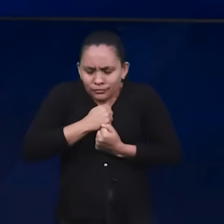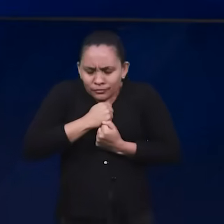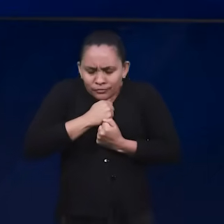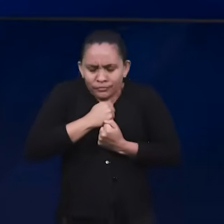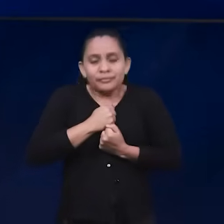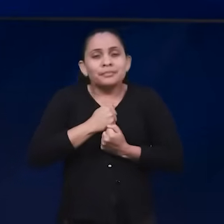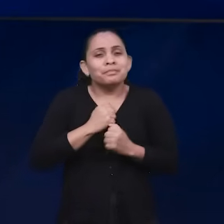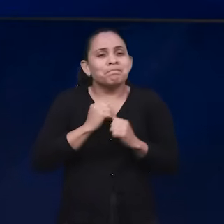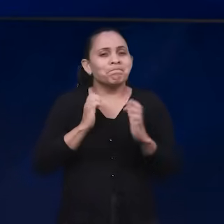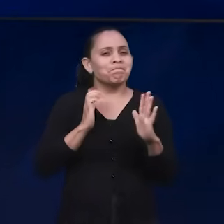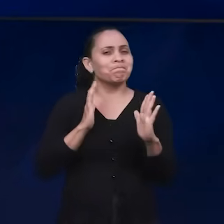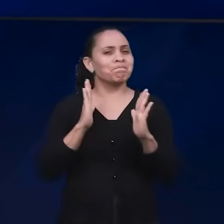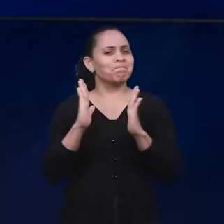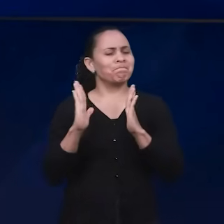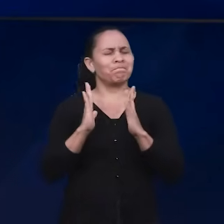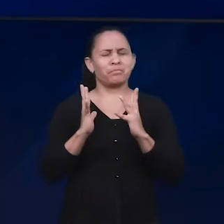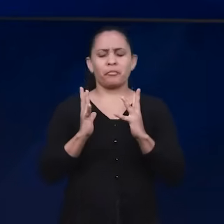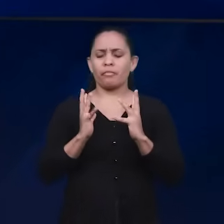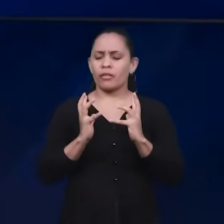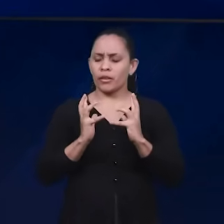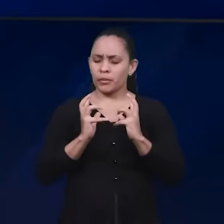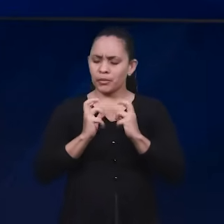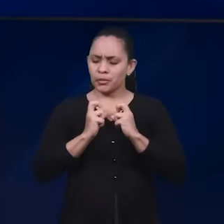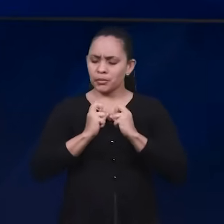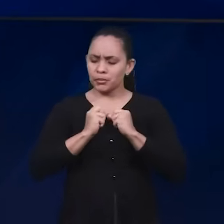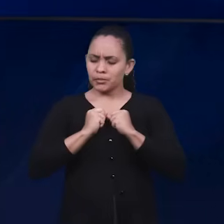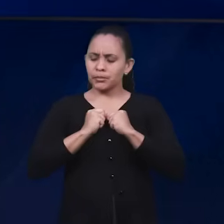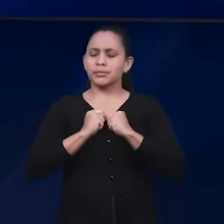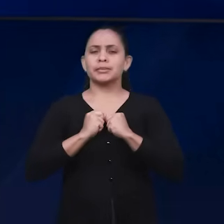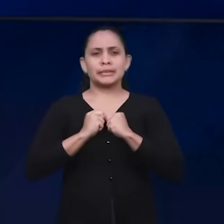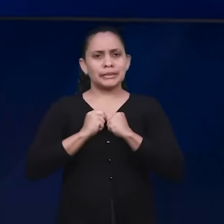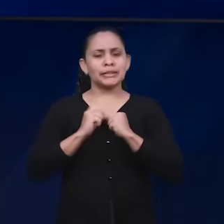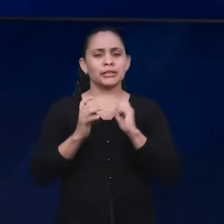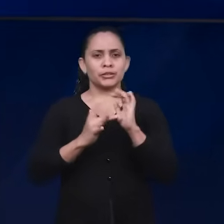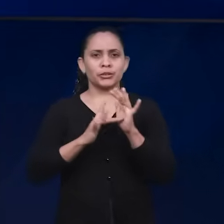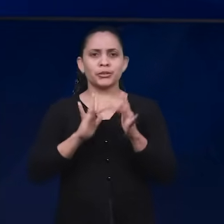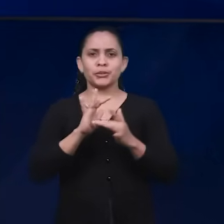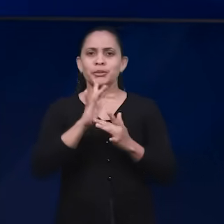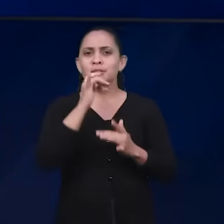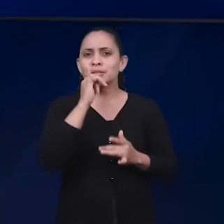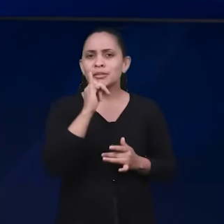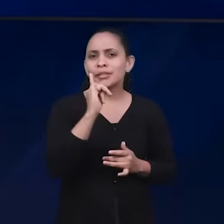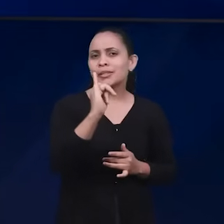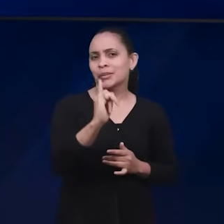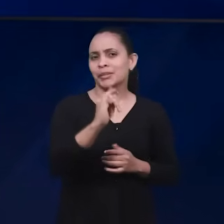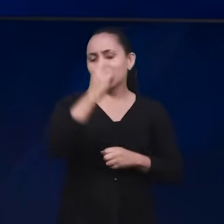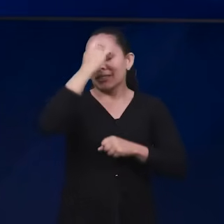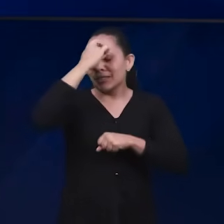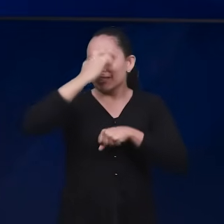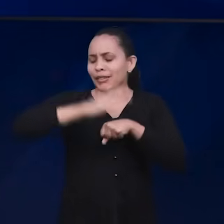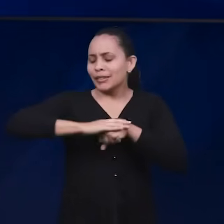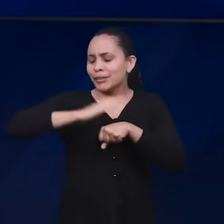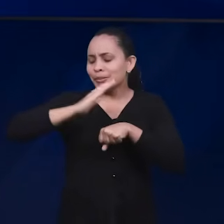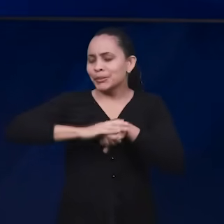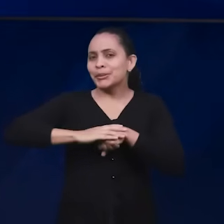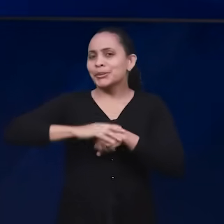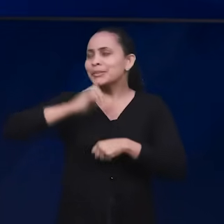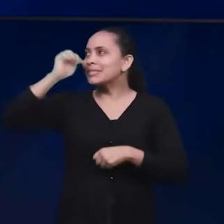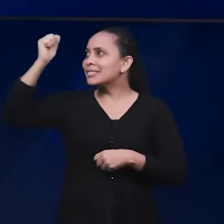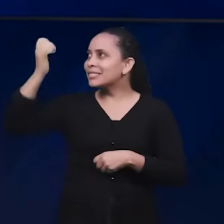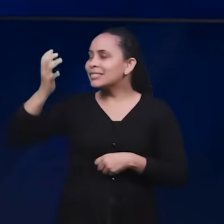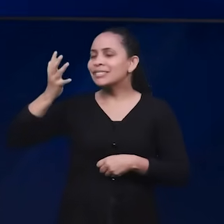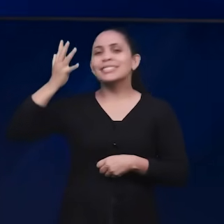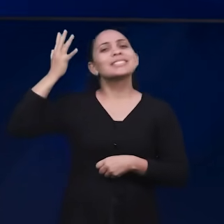para aqueles que estão vivendo um momento de escuridão. Jesus disse: eu sou a luz do